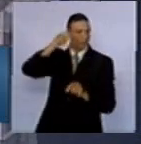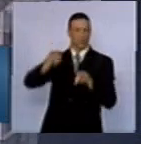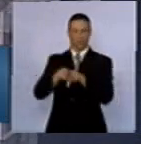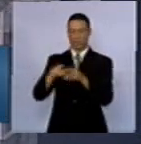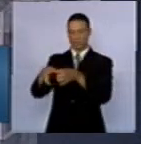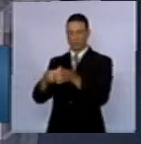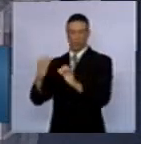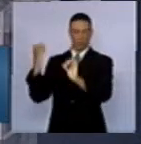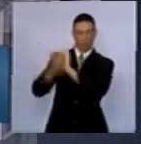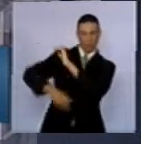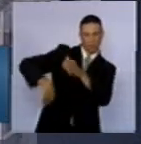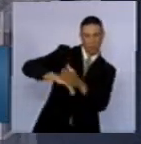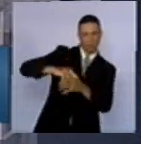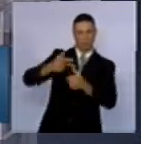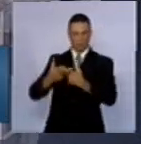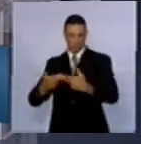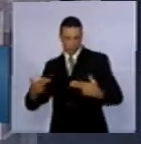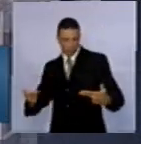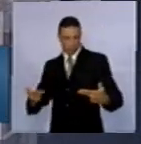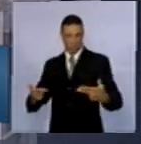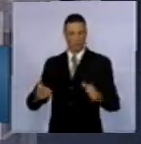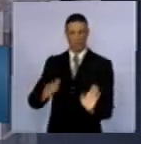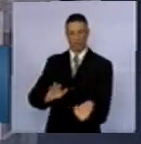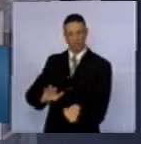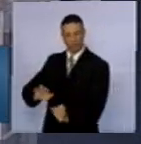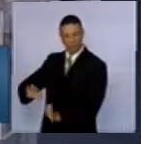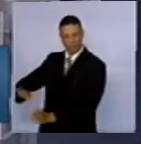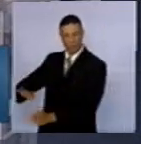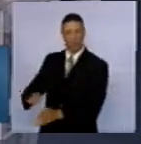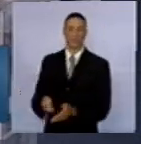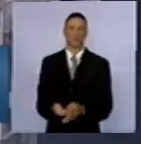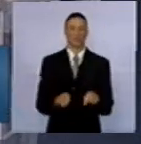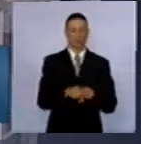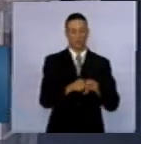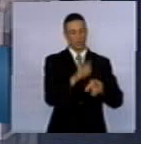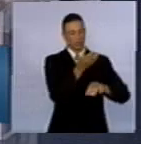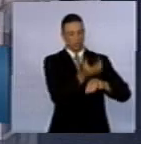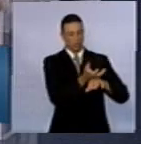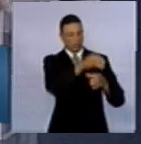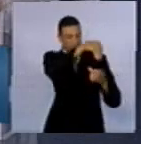esportivas. E falando um pouco agora sobre o conteúdo nacional,